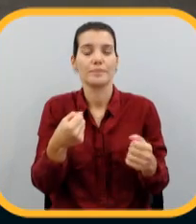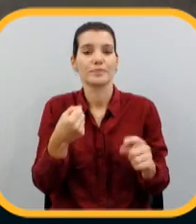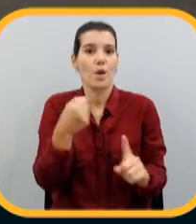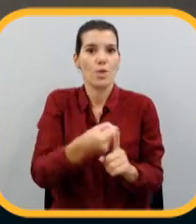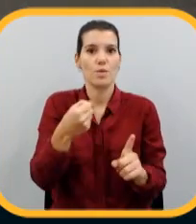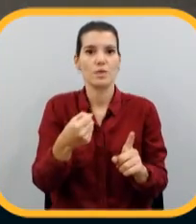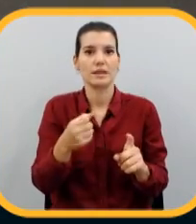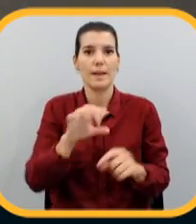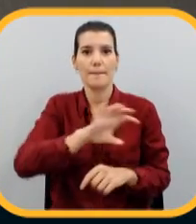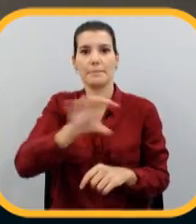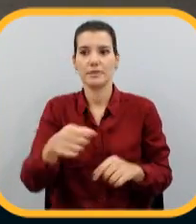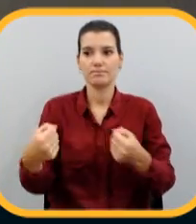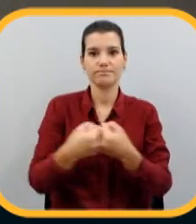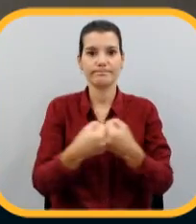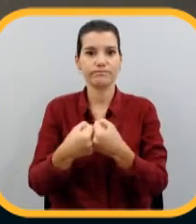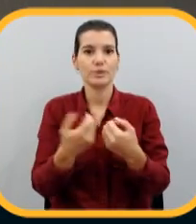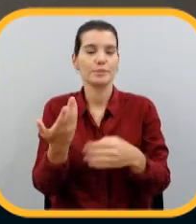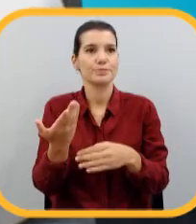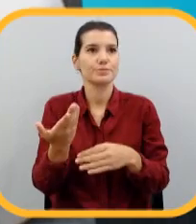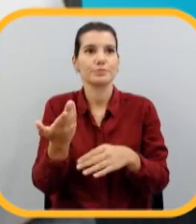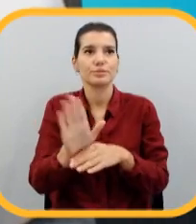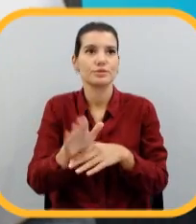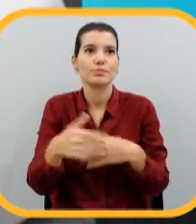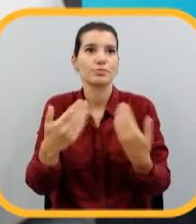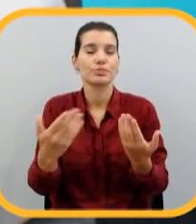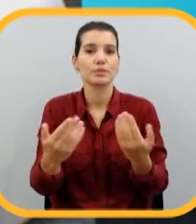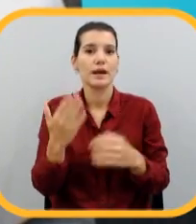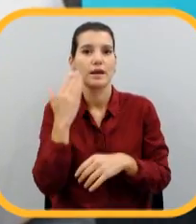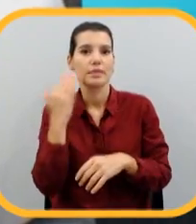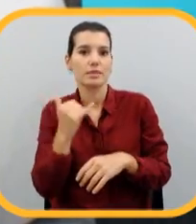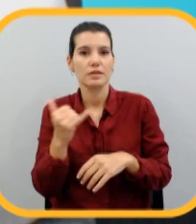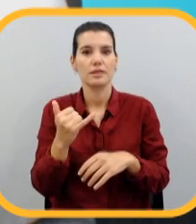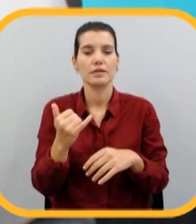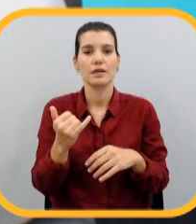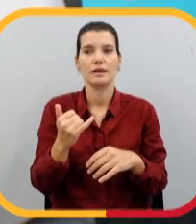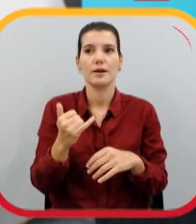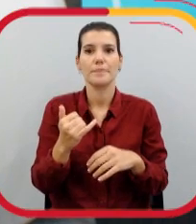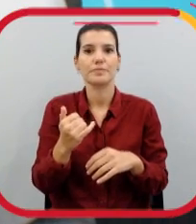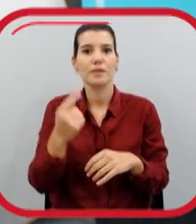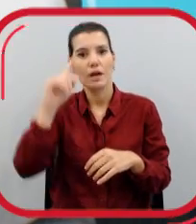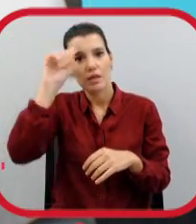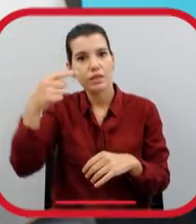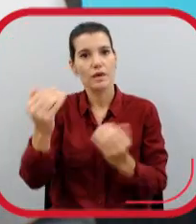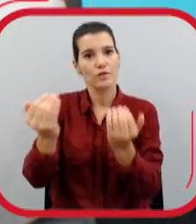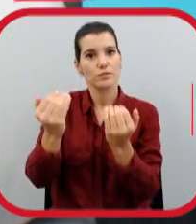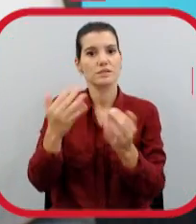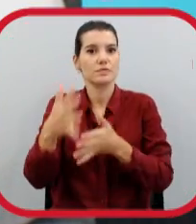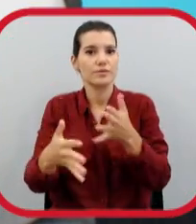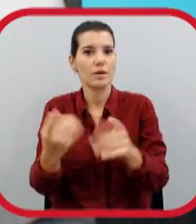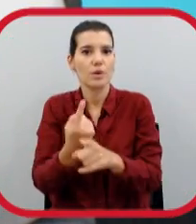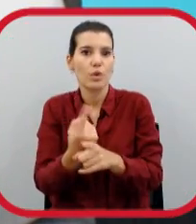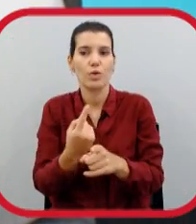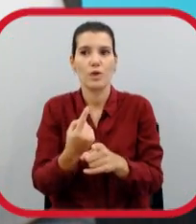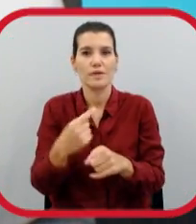de luta entre blocos e fins por exemplo, de tentativa de roubar